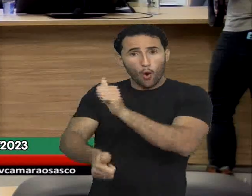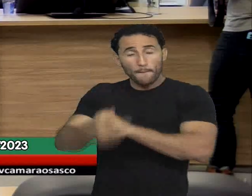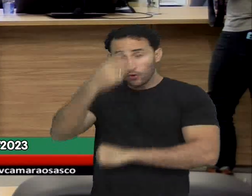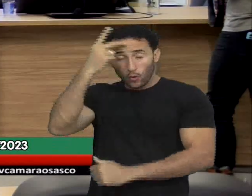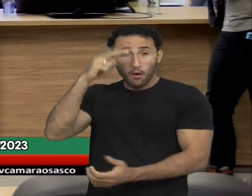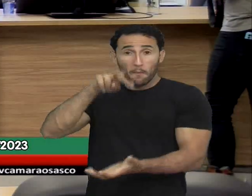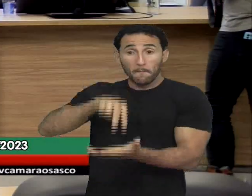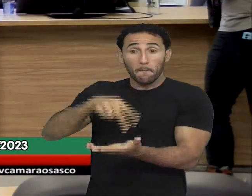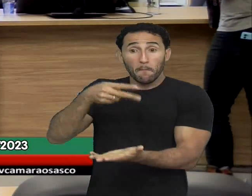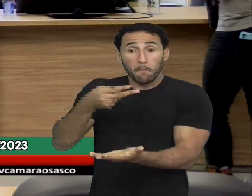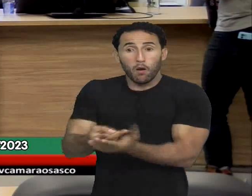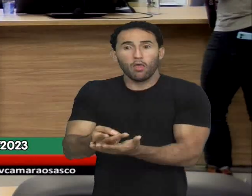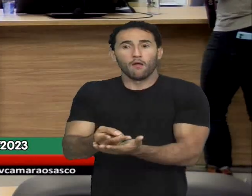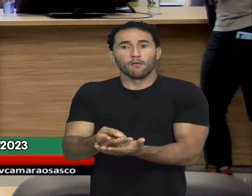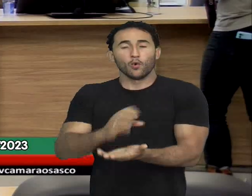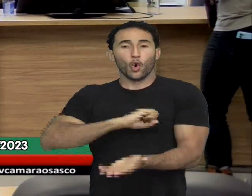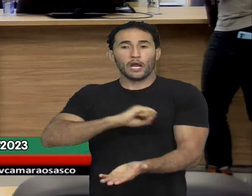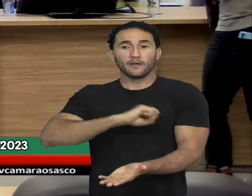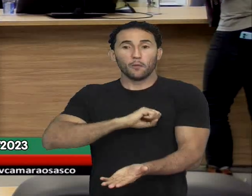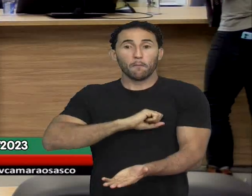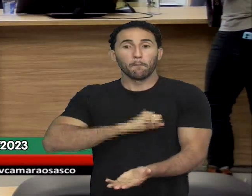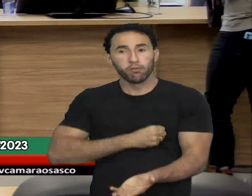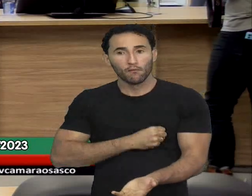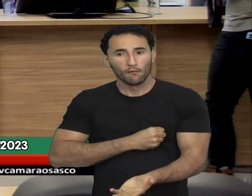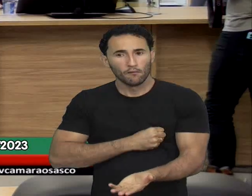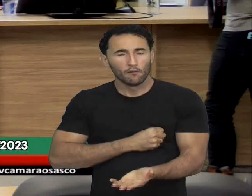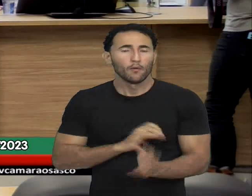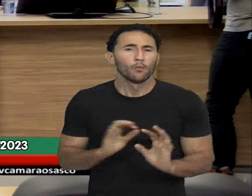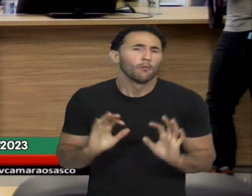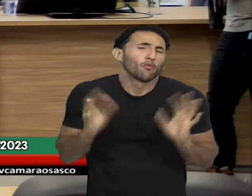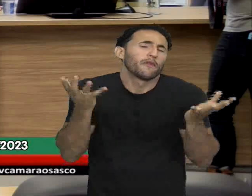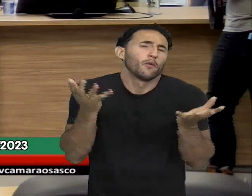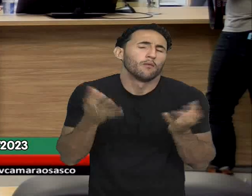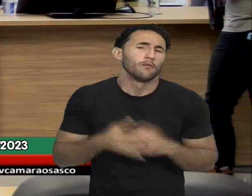bem? Fica aqui mesmo.